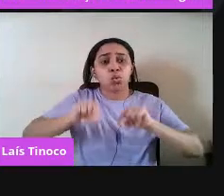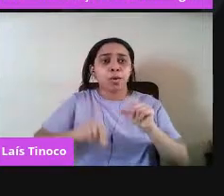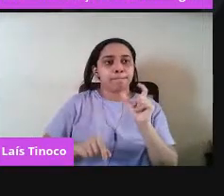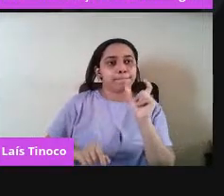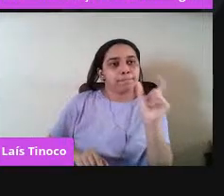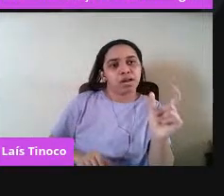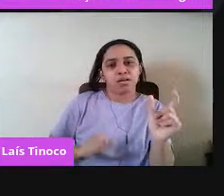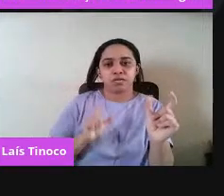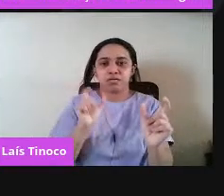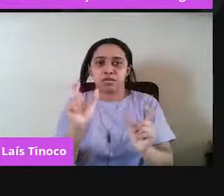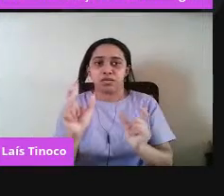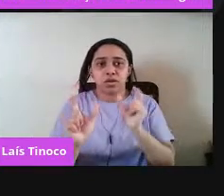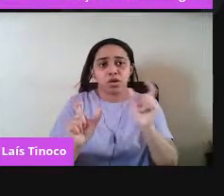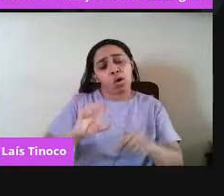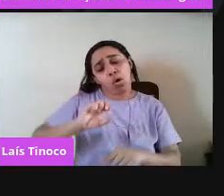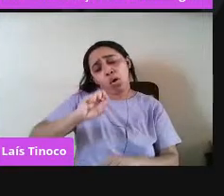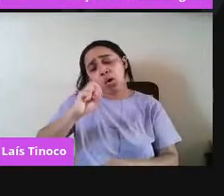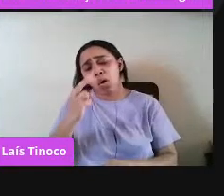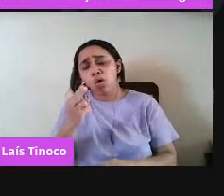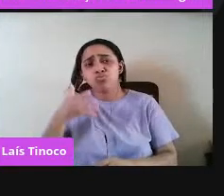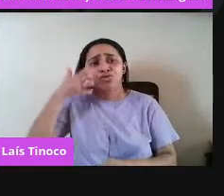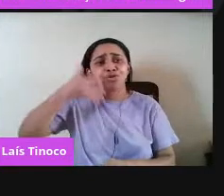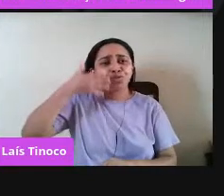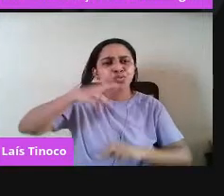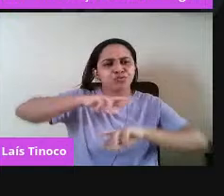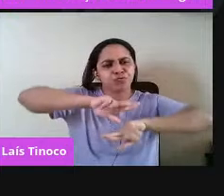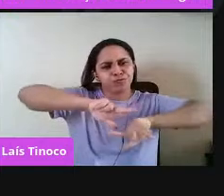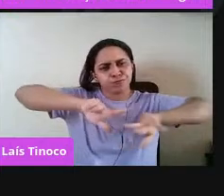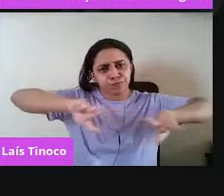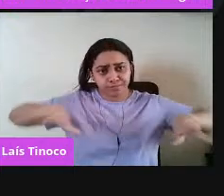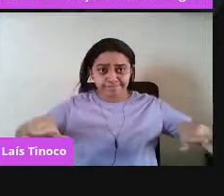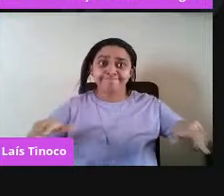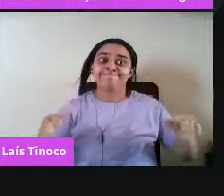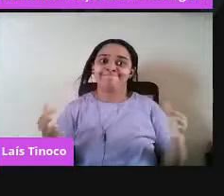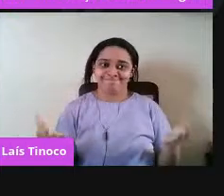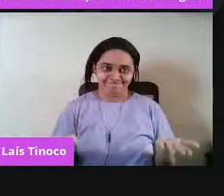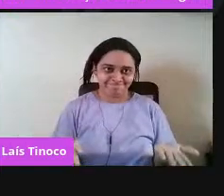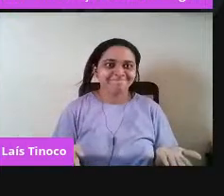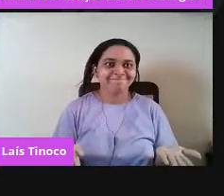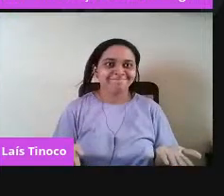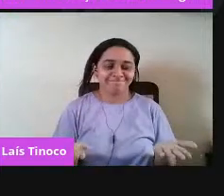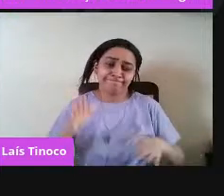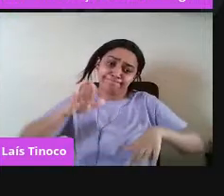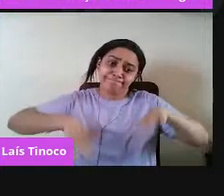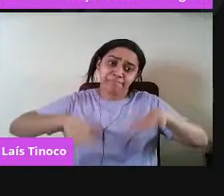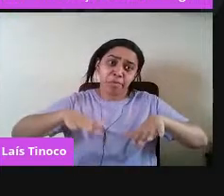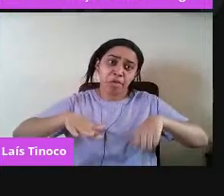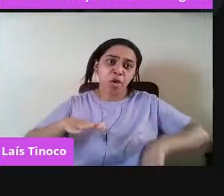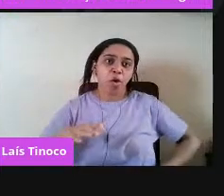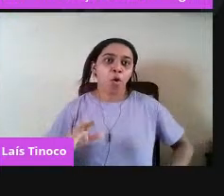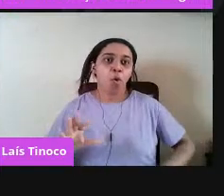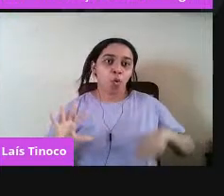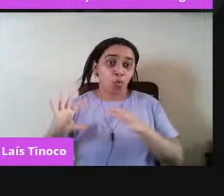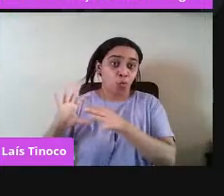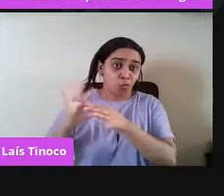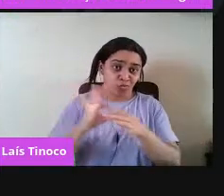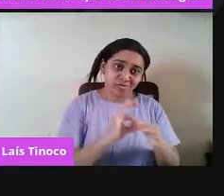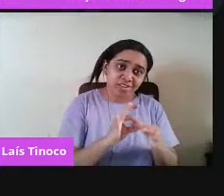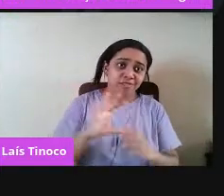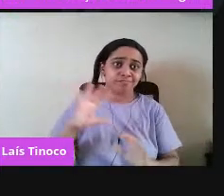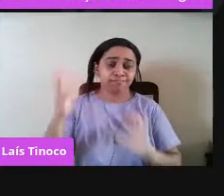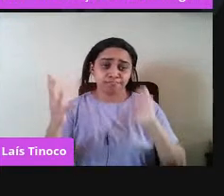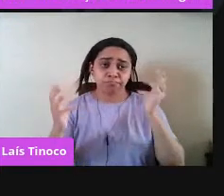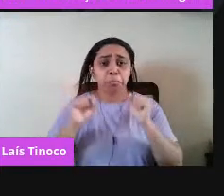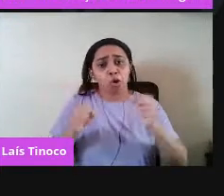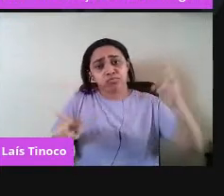de vastas porções discursivas. Exatamente. Dependendo da situação, às vezes a gente faz citações